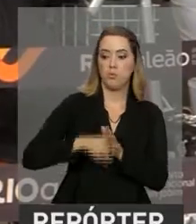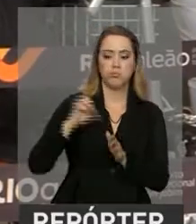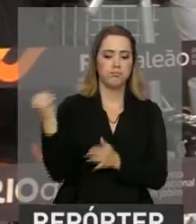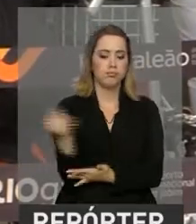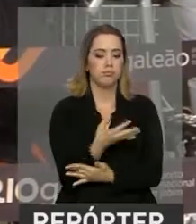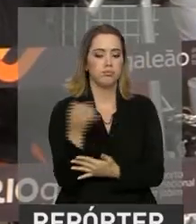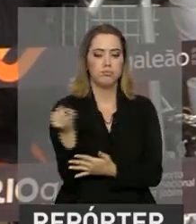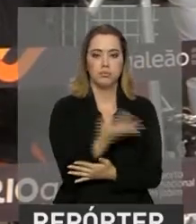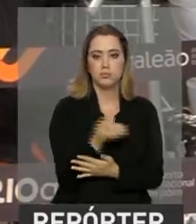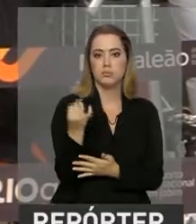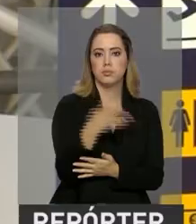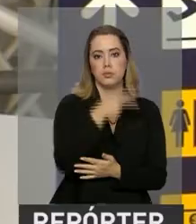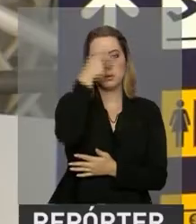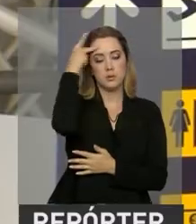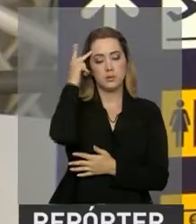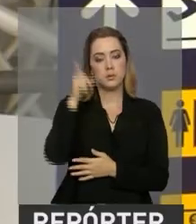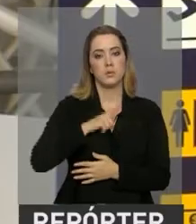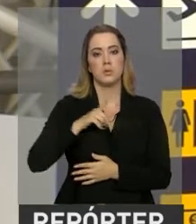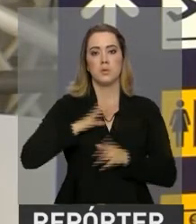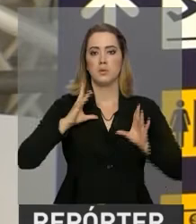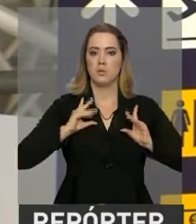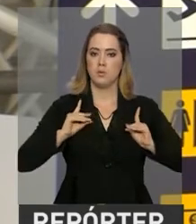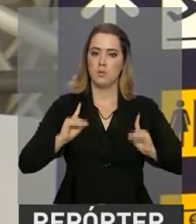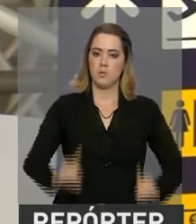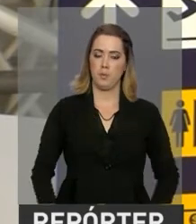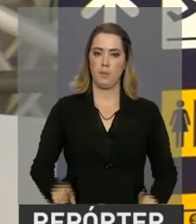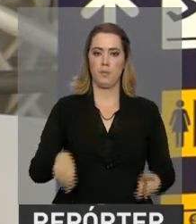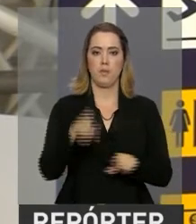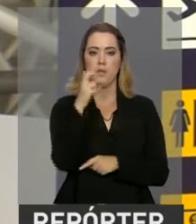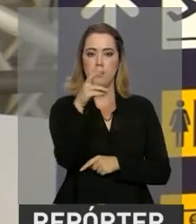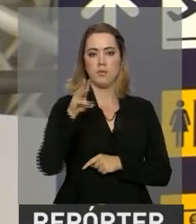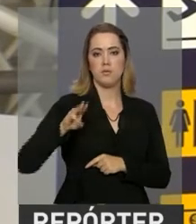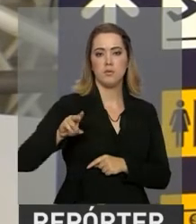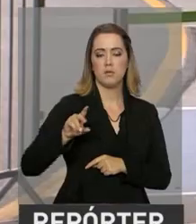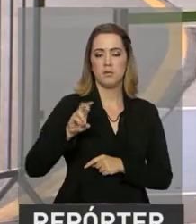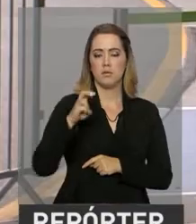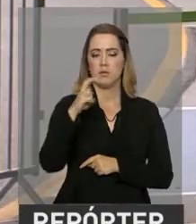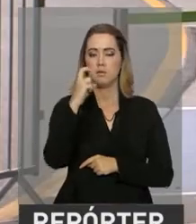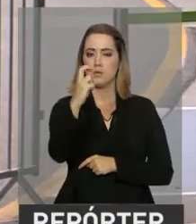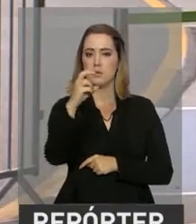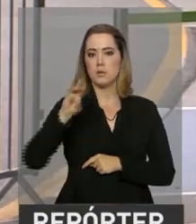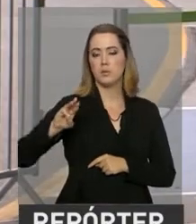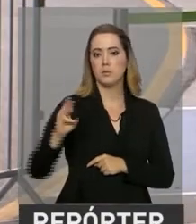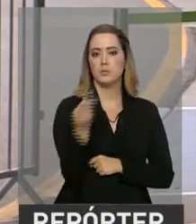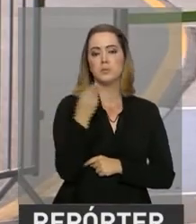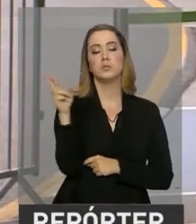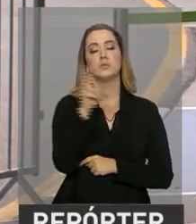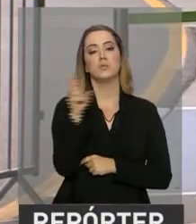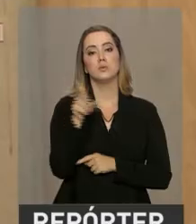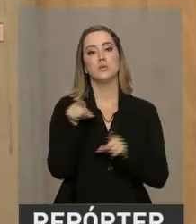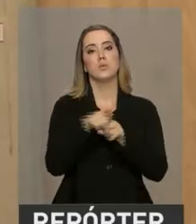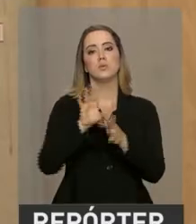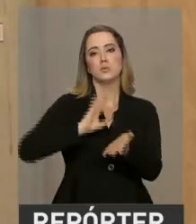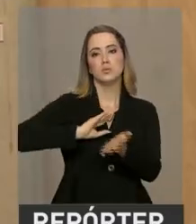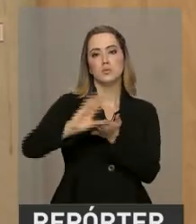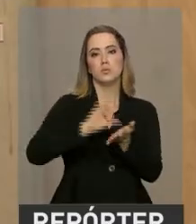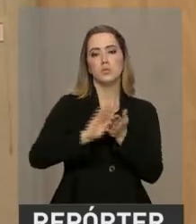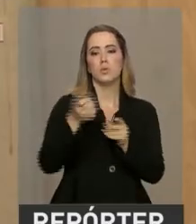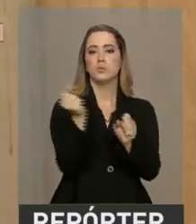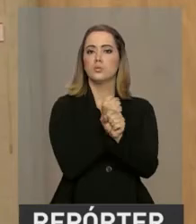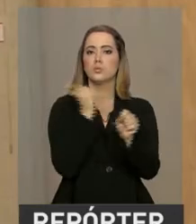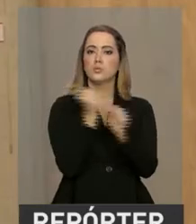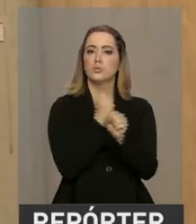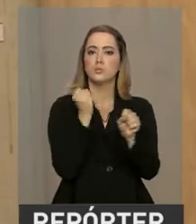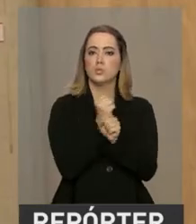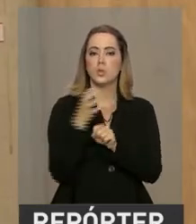com necessidades especiais, o terminal investiu 5 milhões e meio de reais em acessibilidade nos últimos anos. Foram